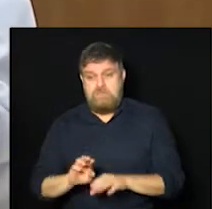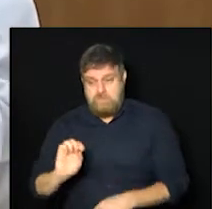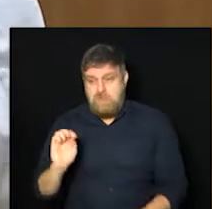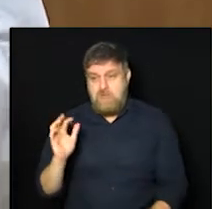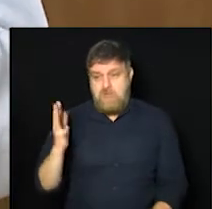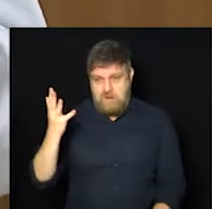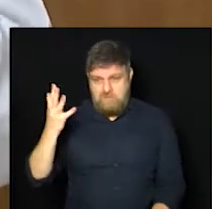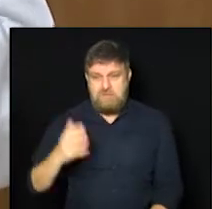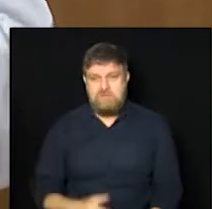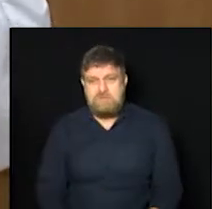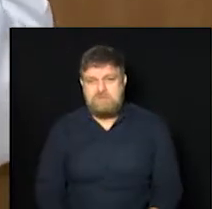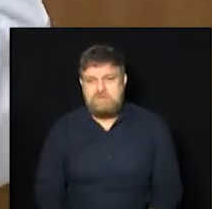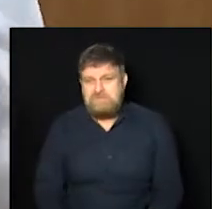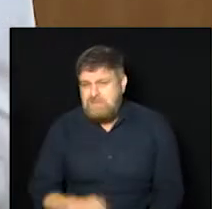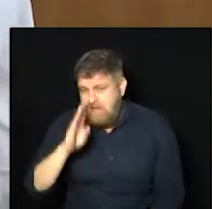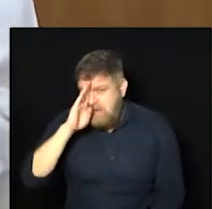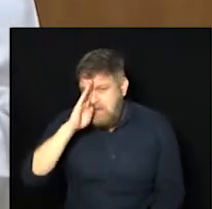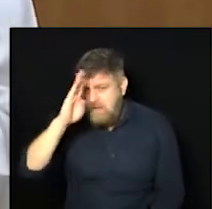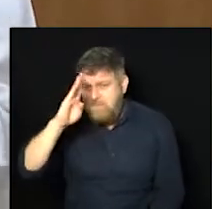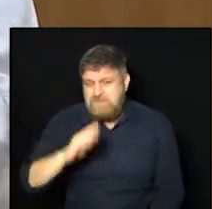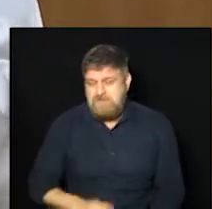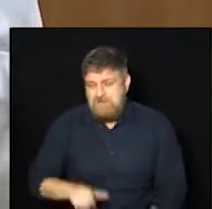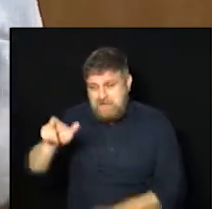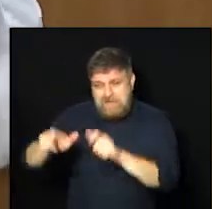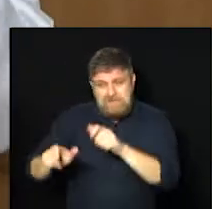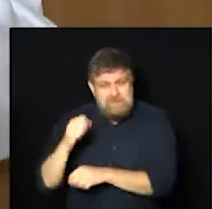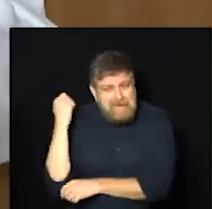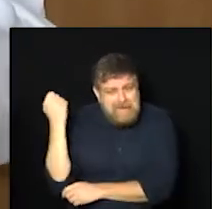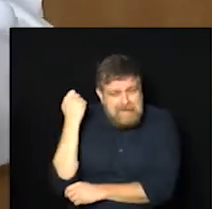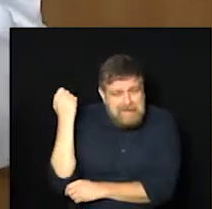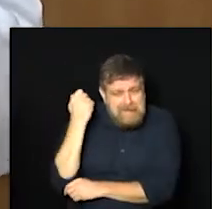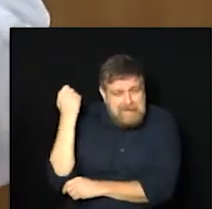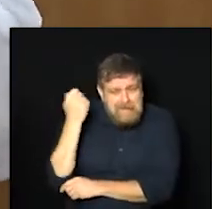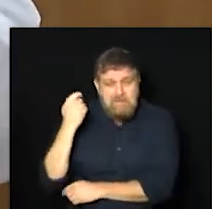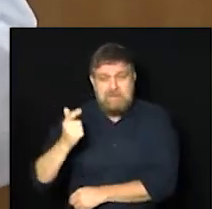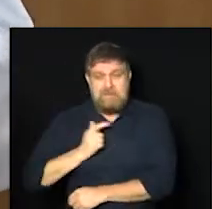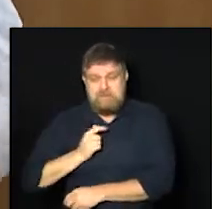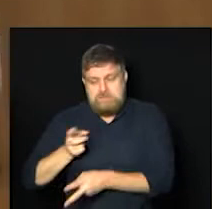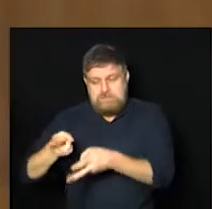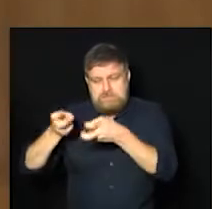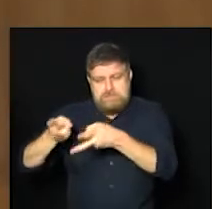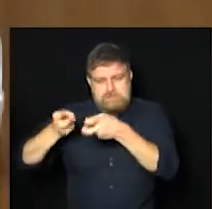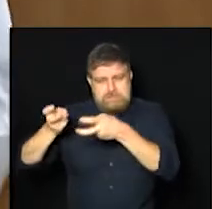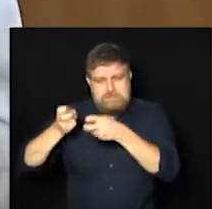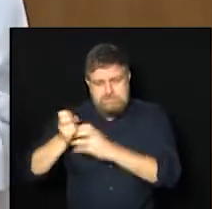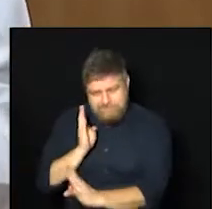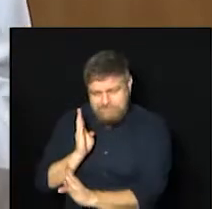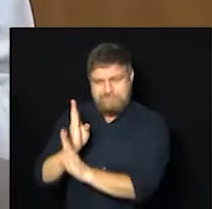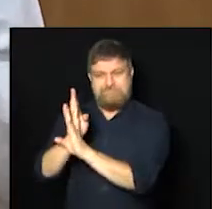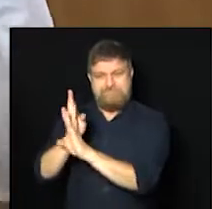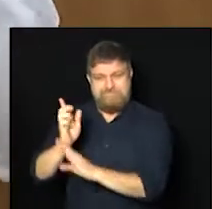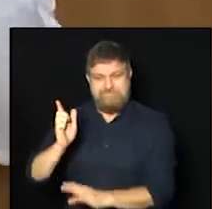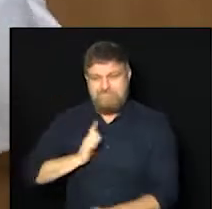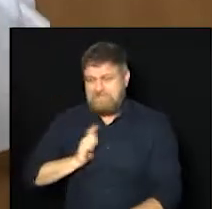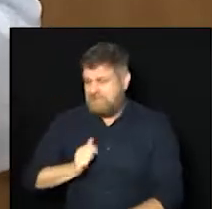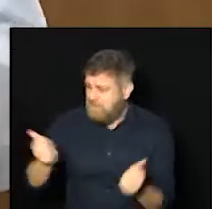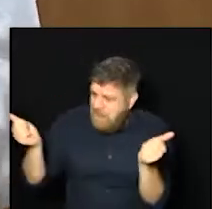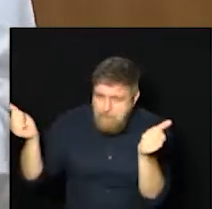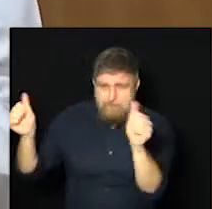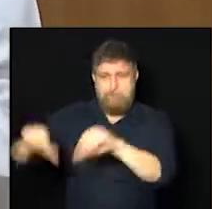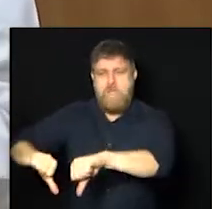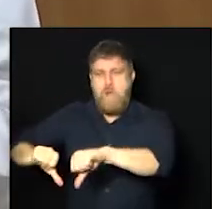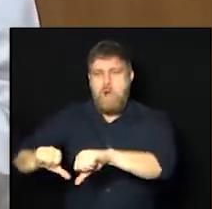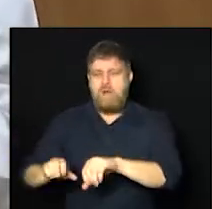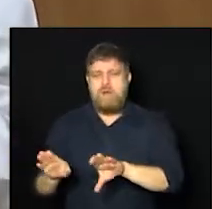em linfoma, principalmente nos casos mais graves. Quando tem sintoma, obviamente, tem uma evolução pior